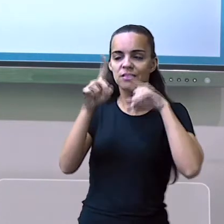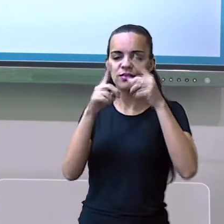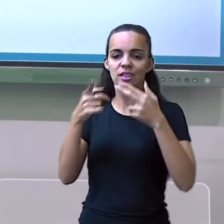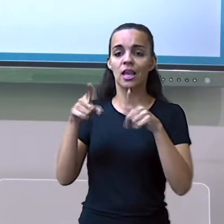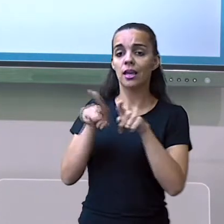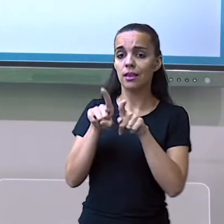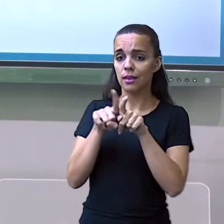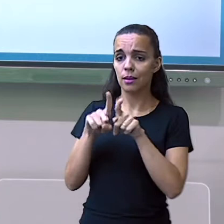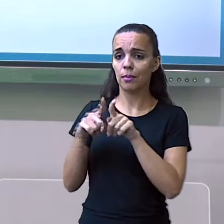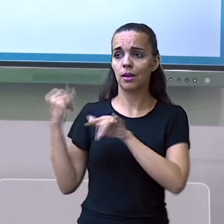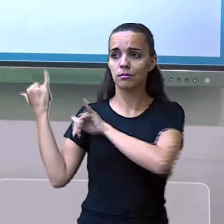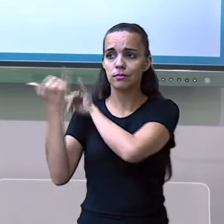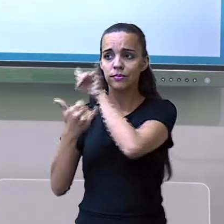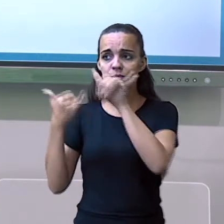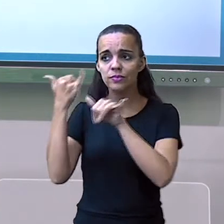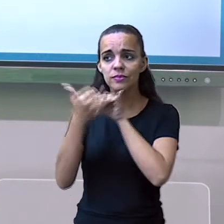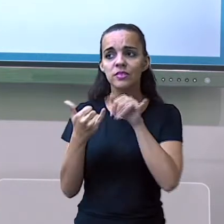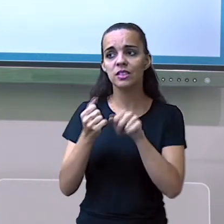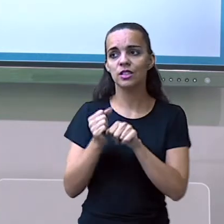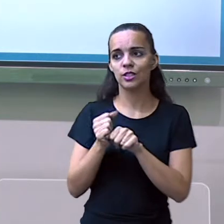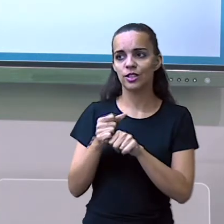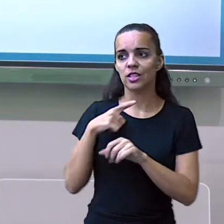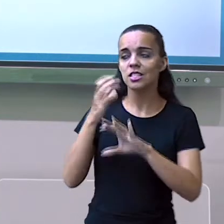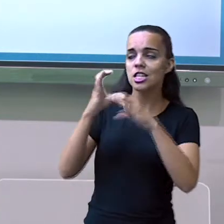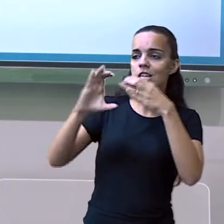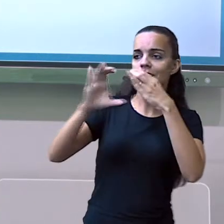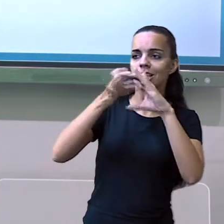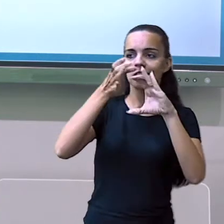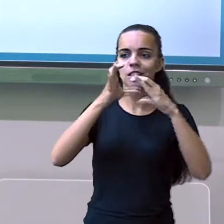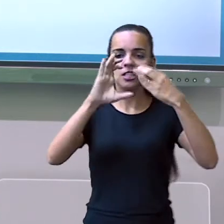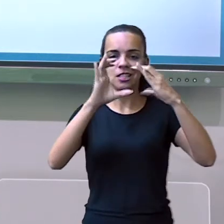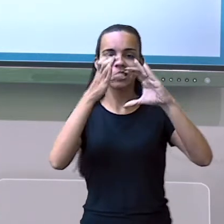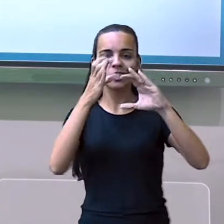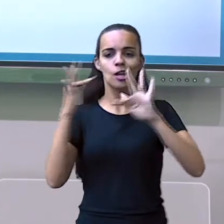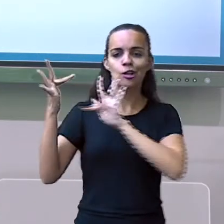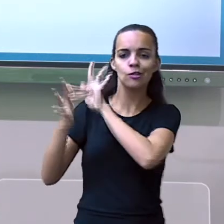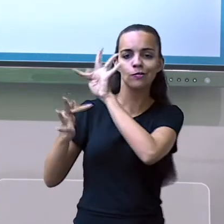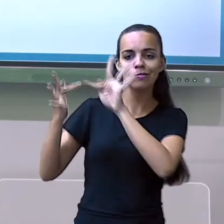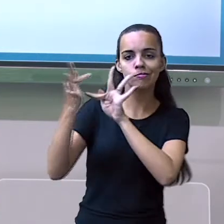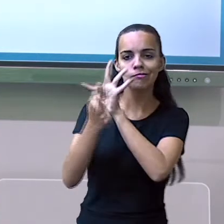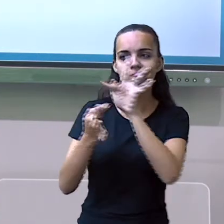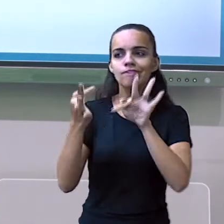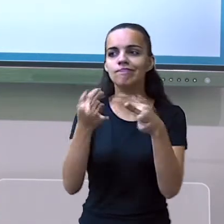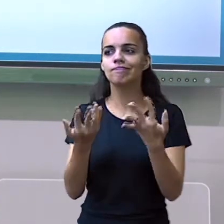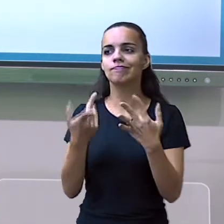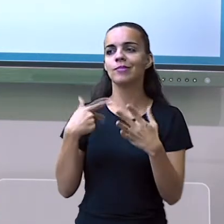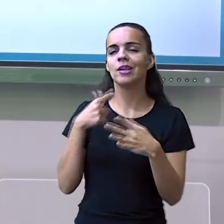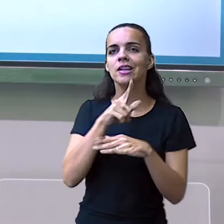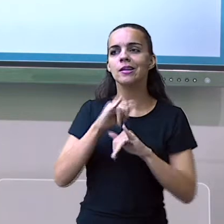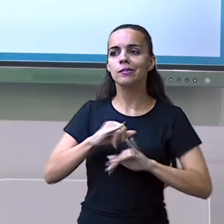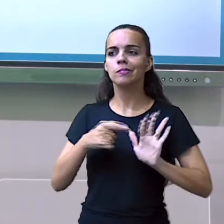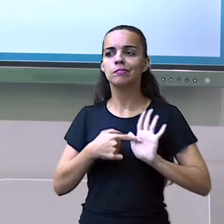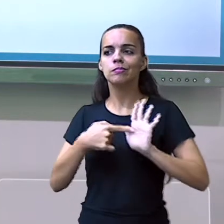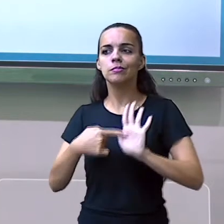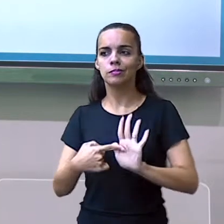lendas, de recantar cantigas folclóricas, aumentando